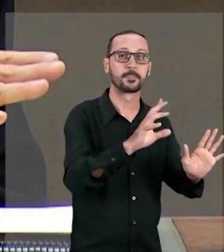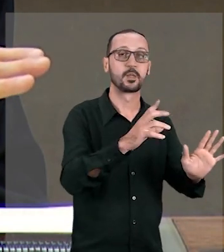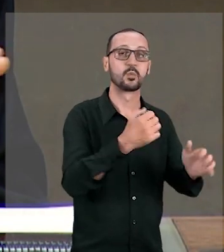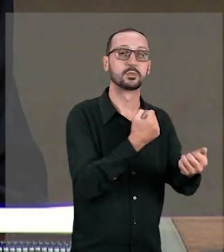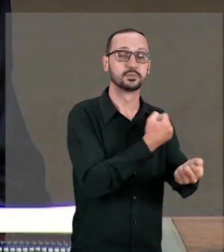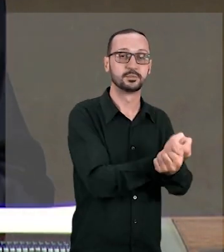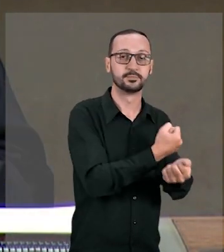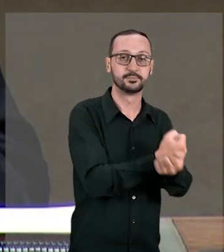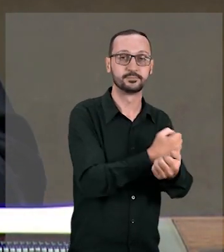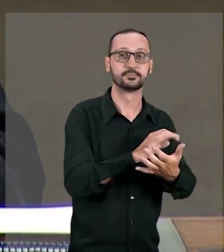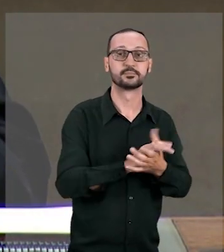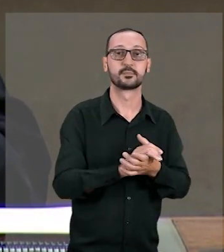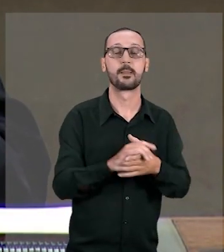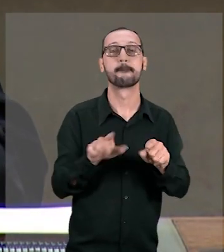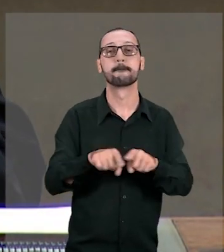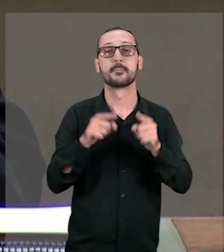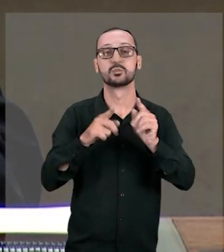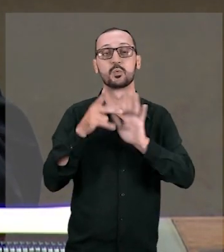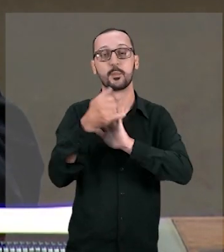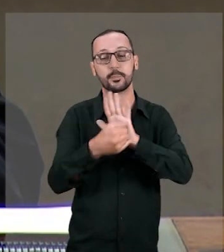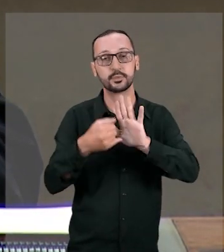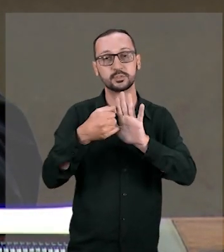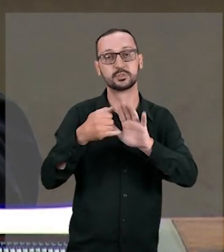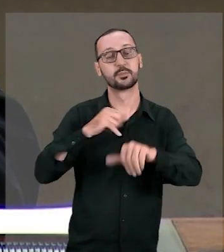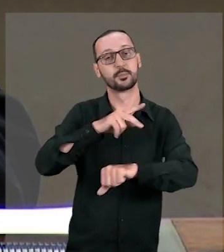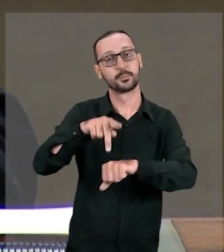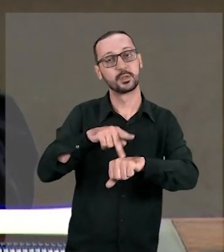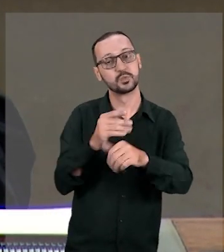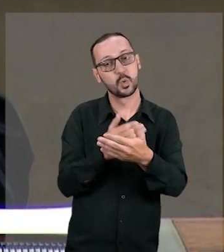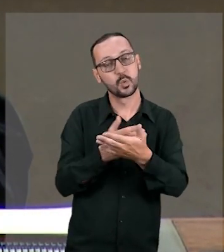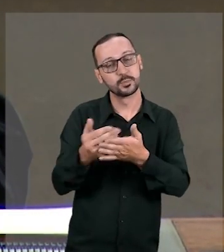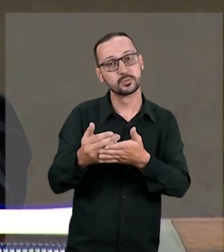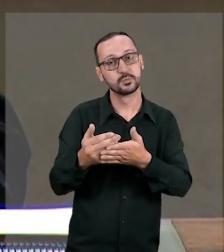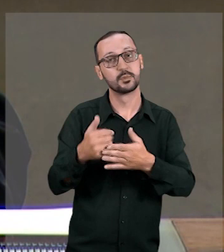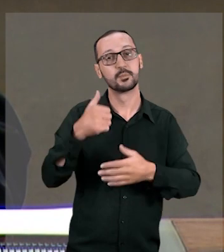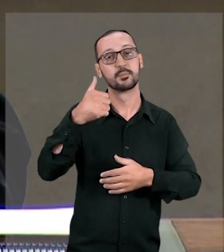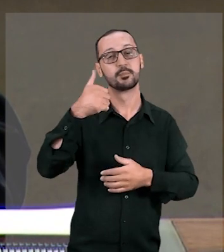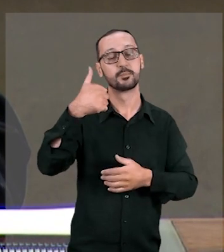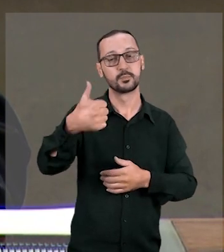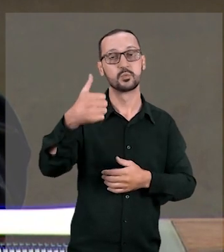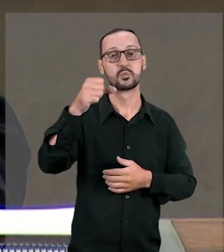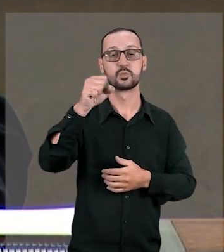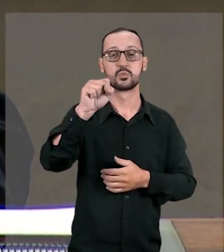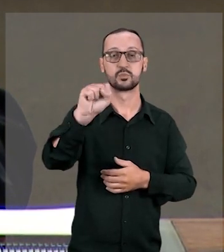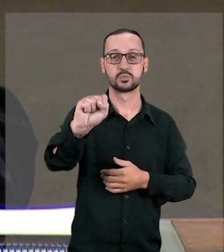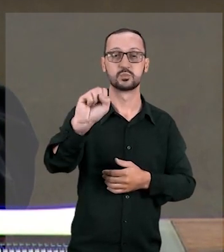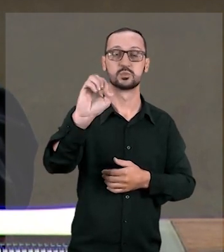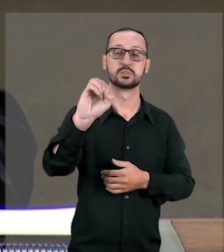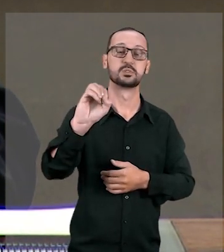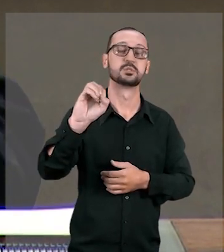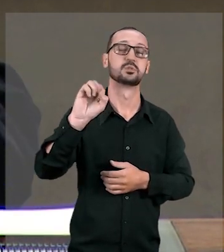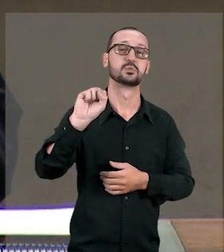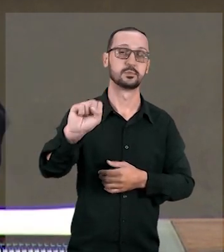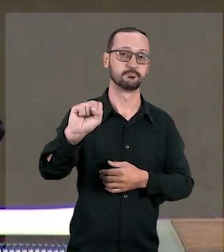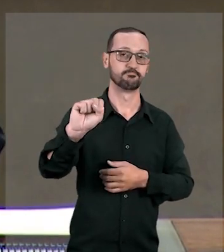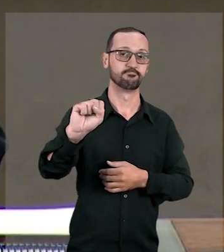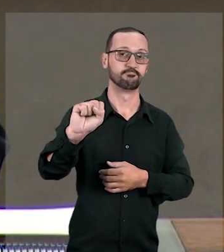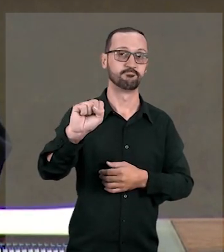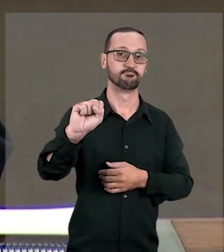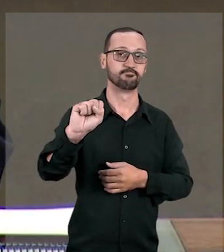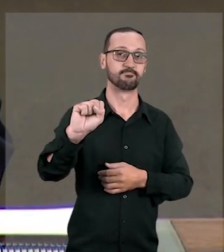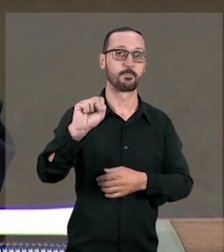a escravidão, mas eu digo, como um projeto de país, o Brasil só começa em 1808. Porque antes